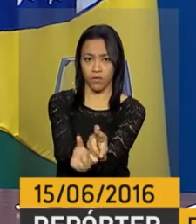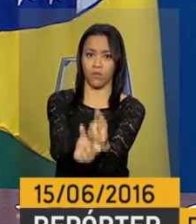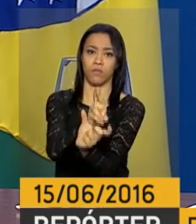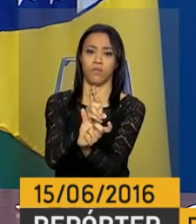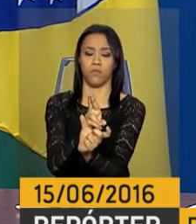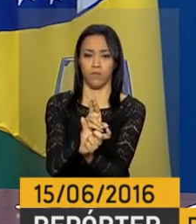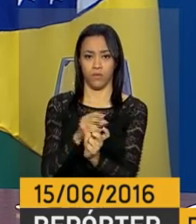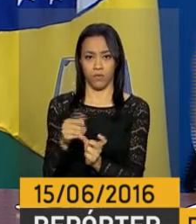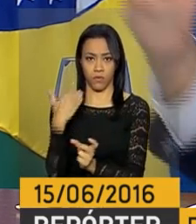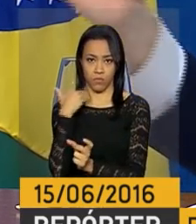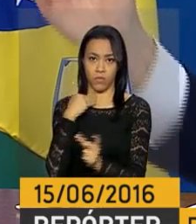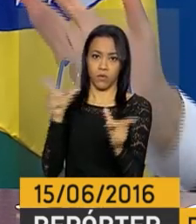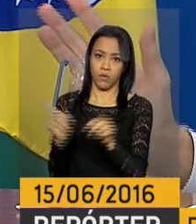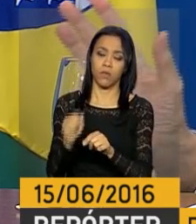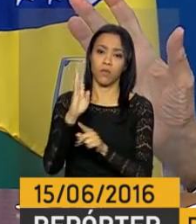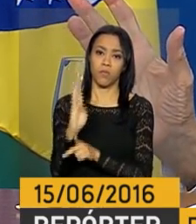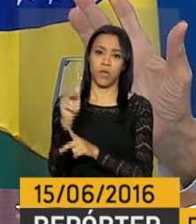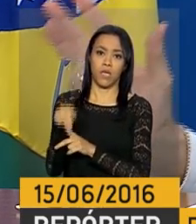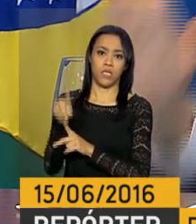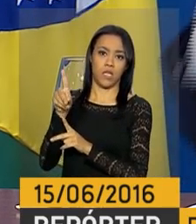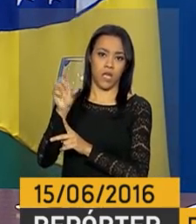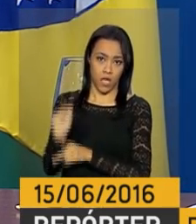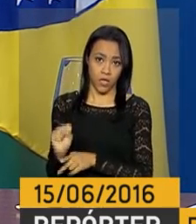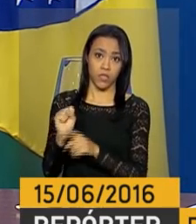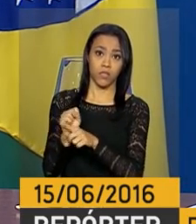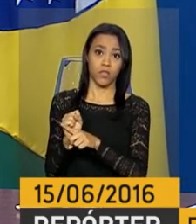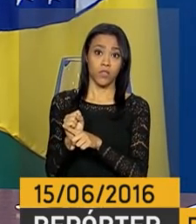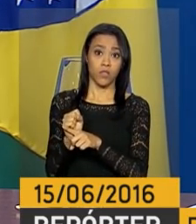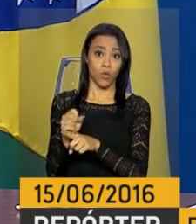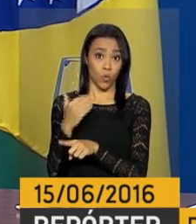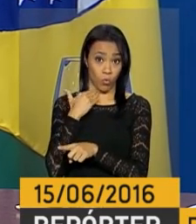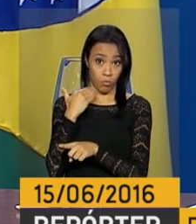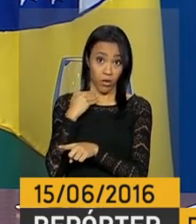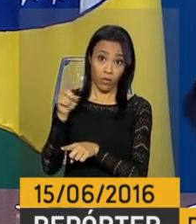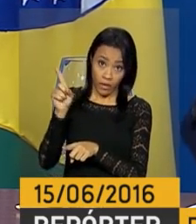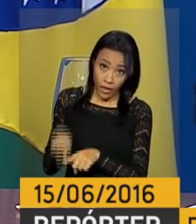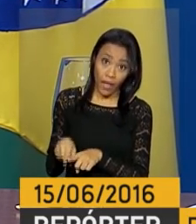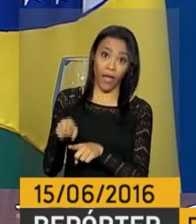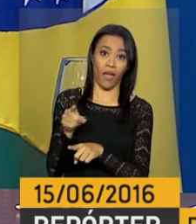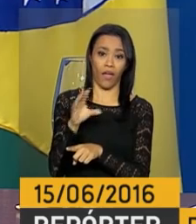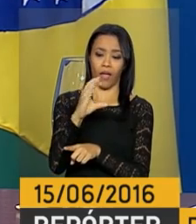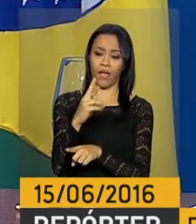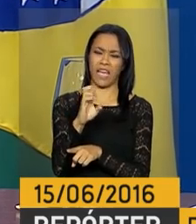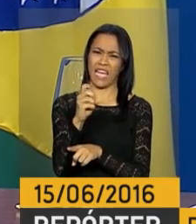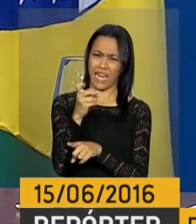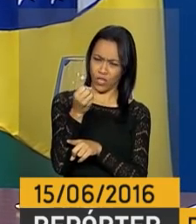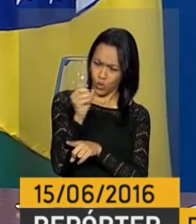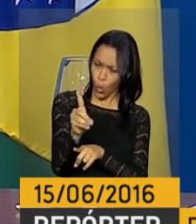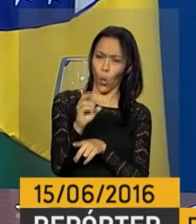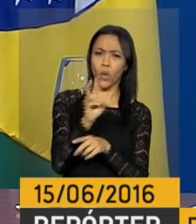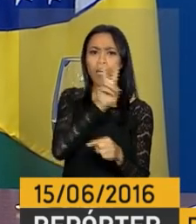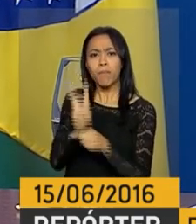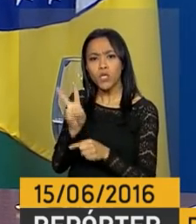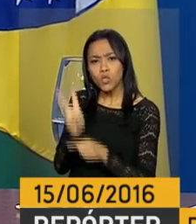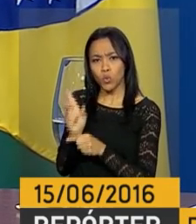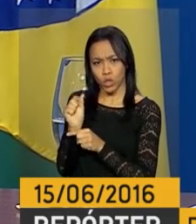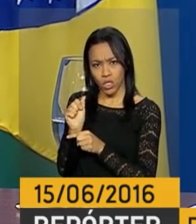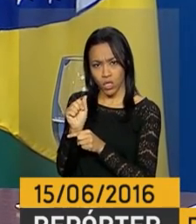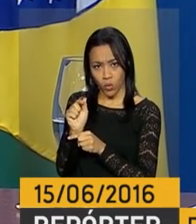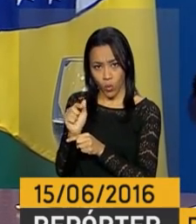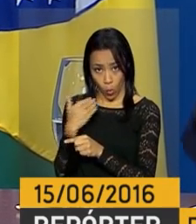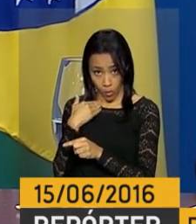o credor, né? Em outras situações, o banco ficou credor. Não, o credor é o tesouro e continua